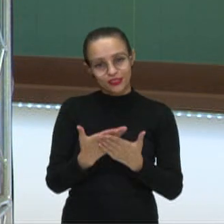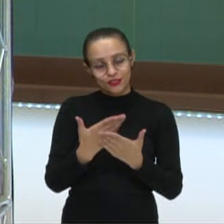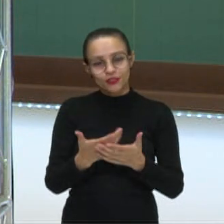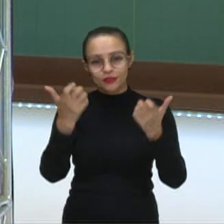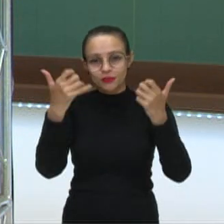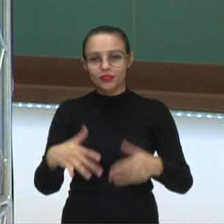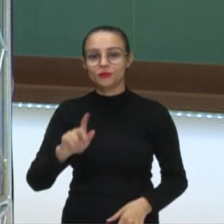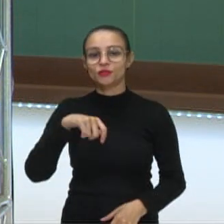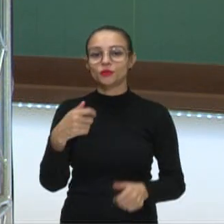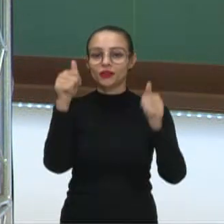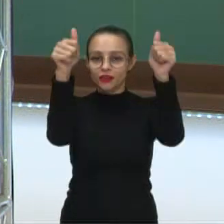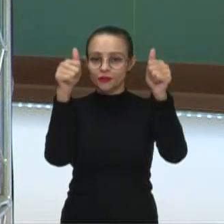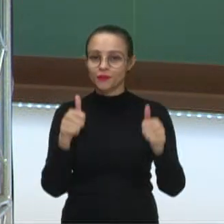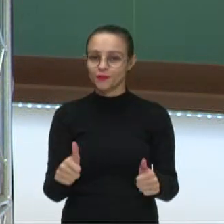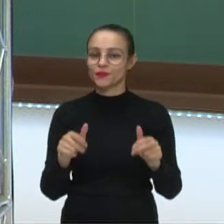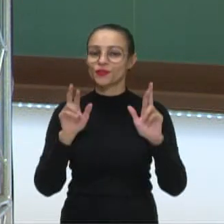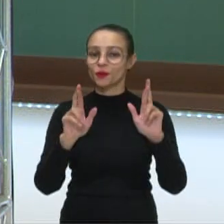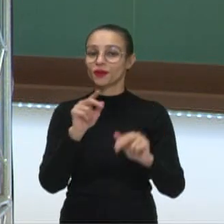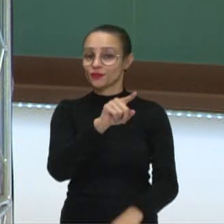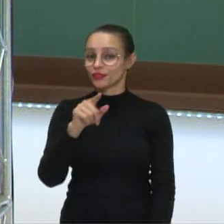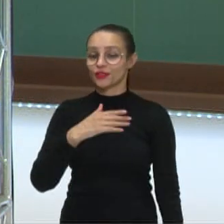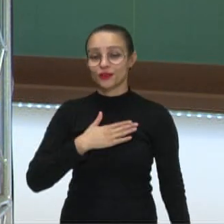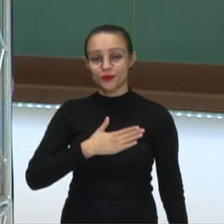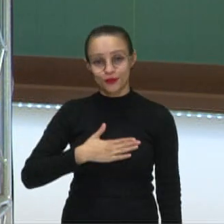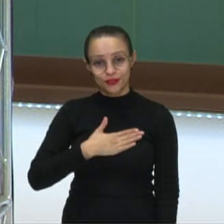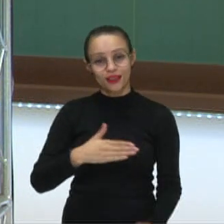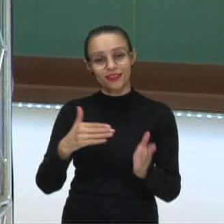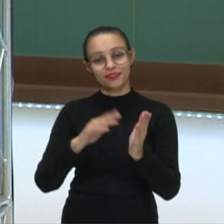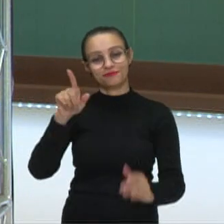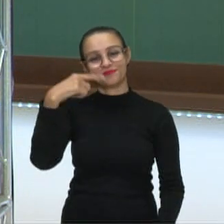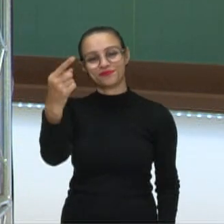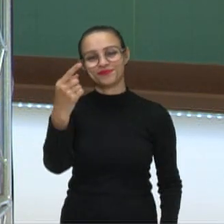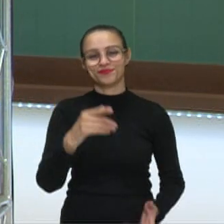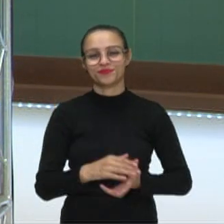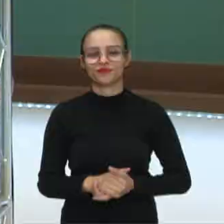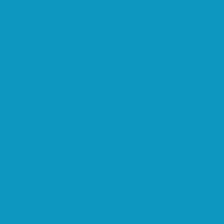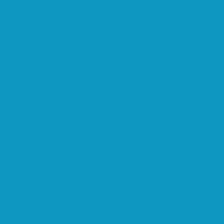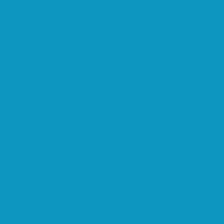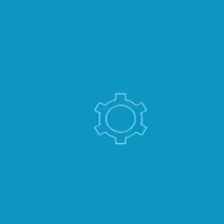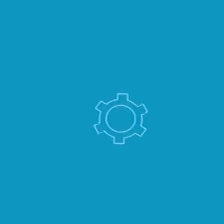vídeo, falamos sobre cartaz. Espero que vocês tenham gostado e até breve.